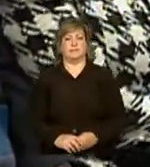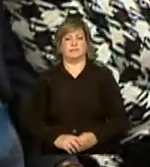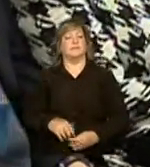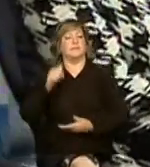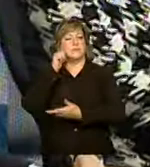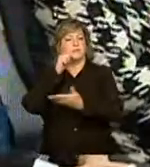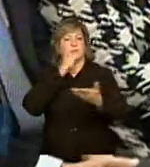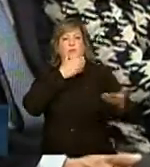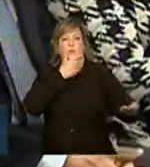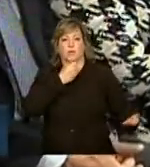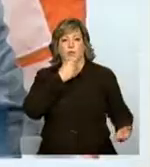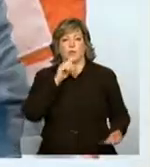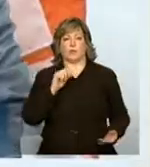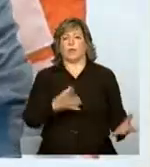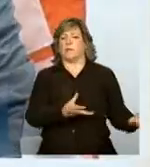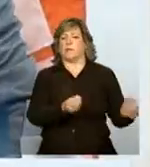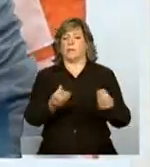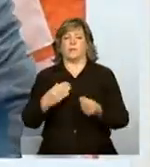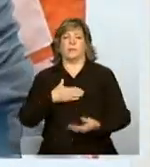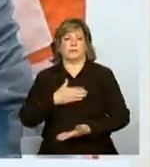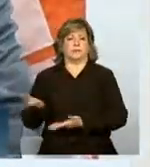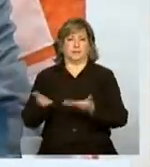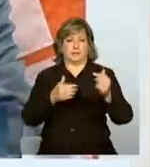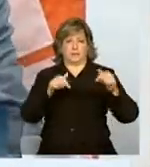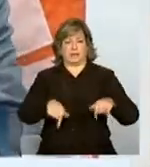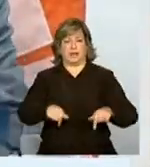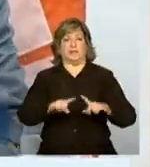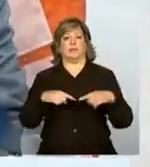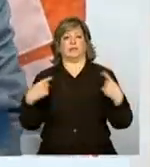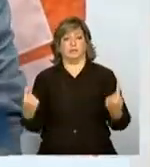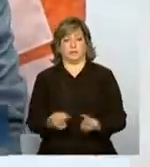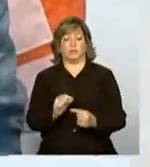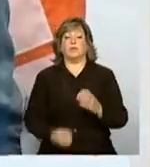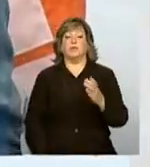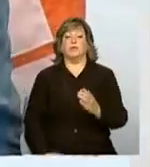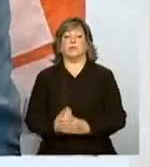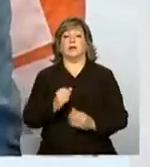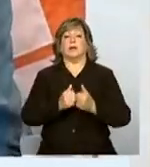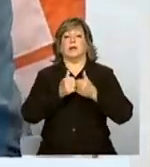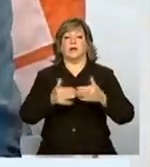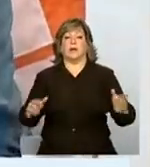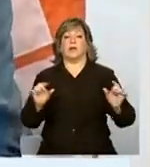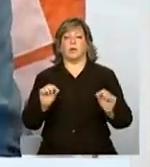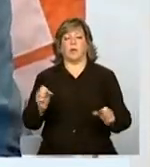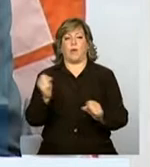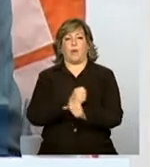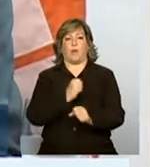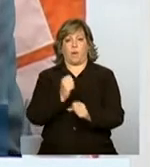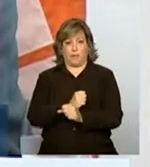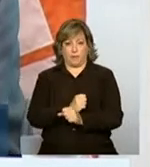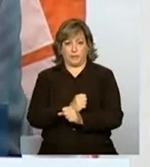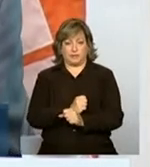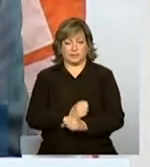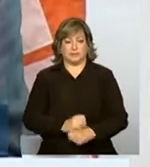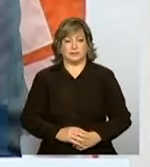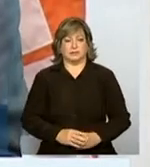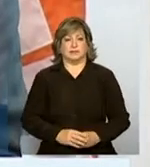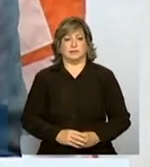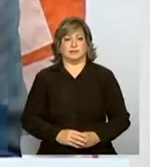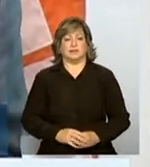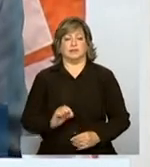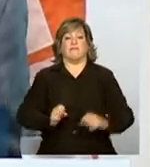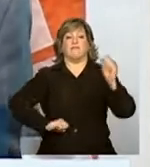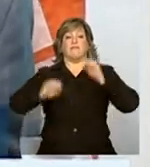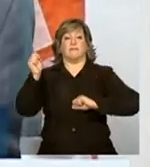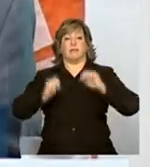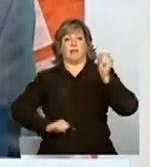Senhoras e senhores, sejam todos muito bem-vindos a essa solenidade de inauguração das obras da